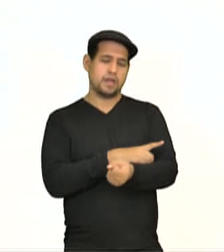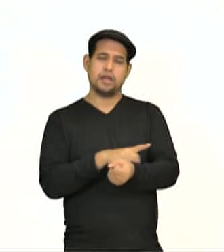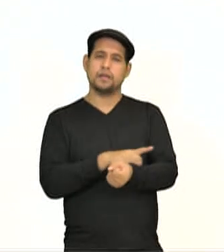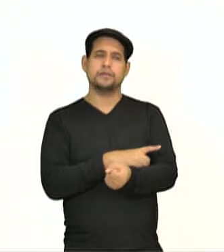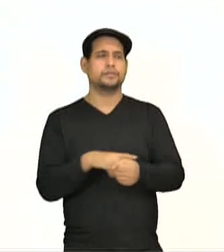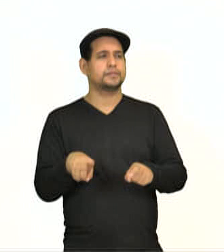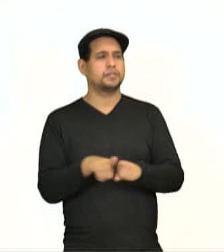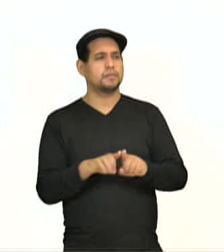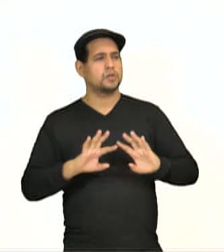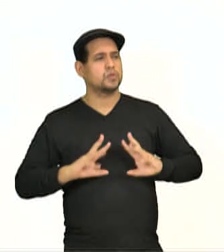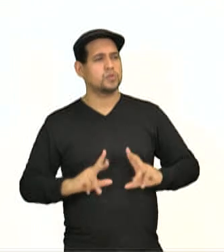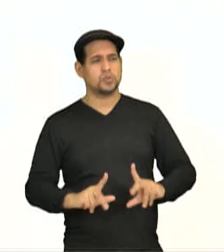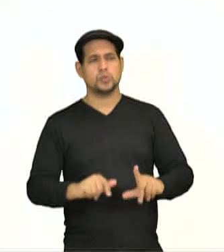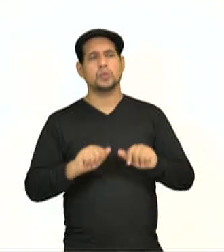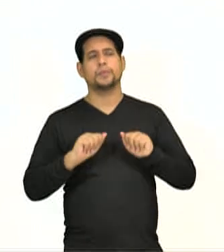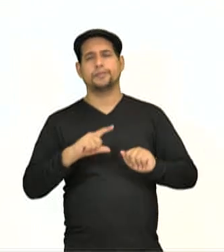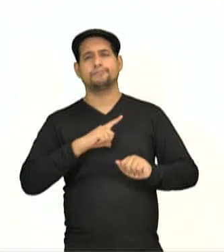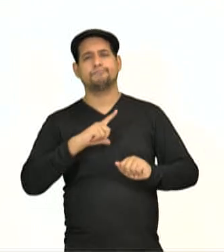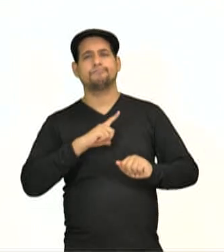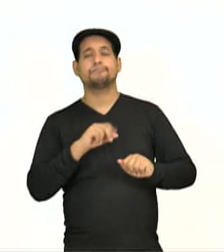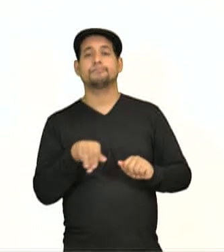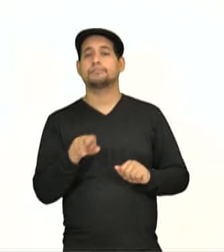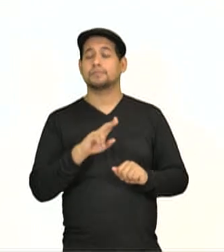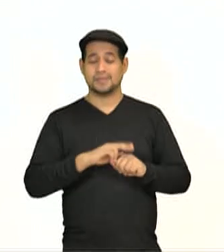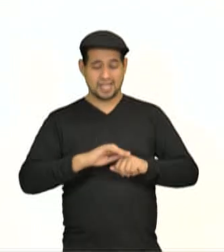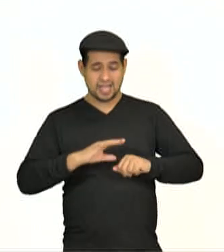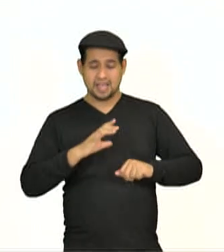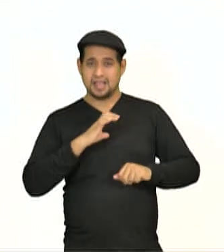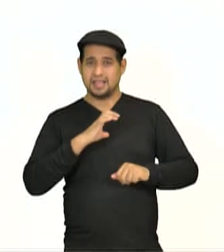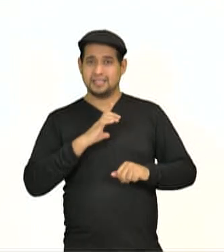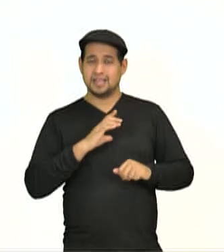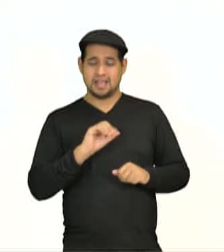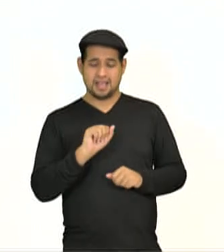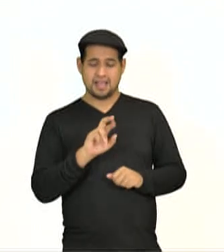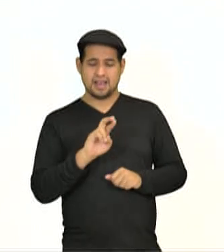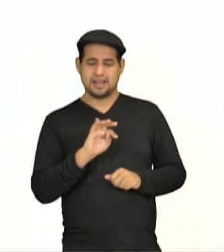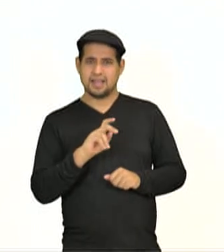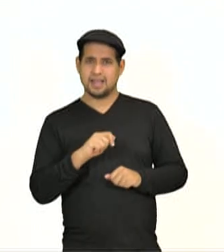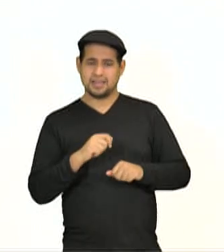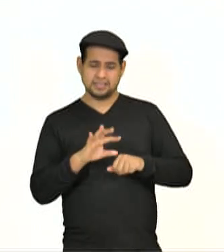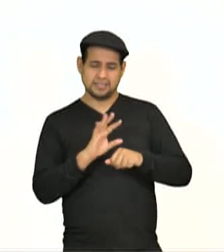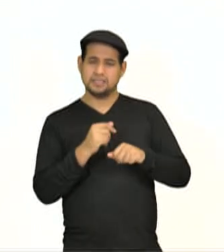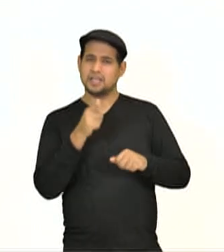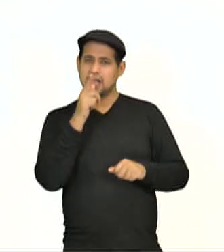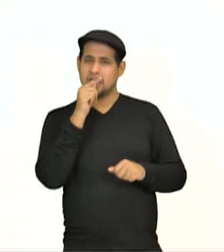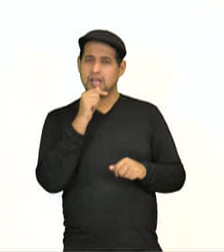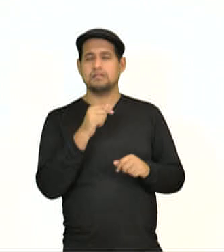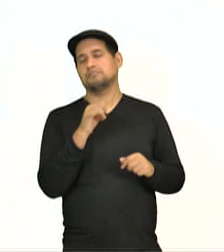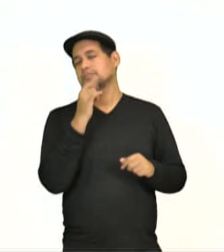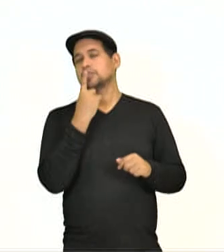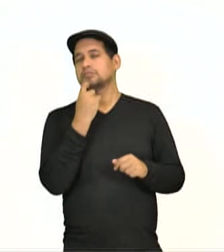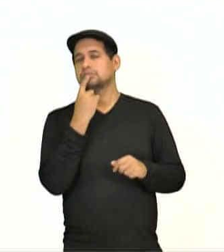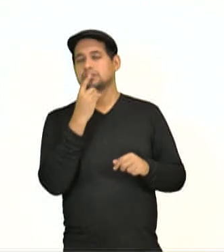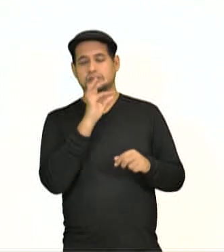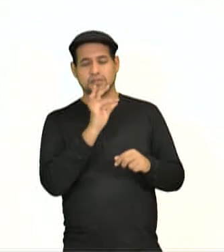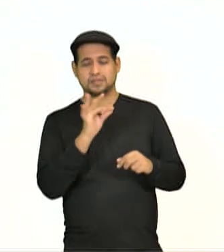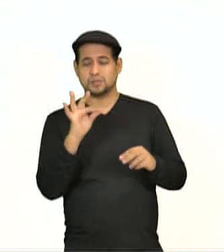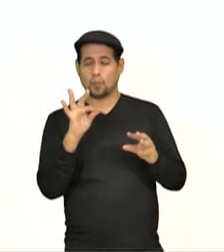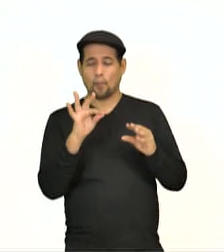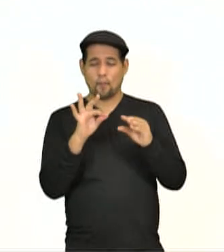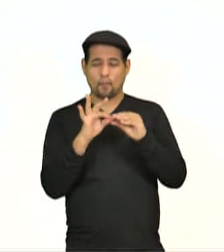descontrolados podem afetar o revestimento interno das artérias, por onde circula o nosso sangue,